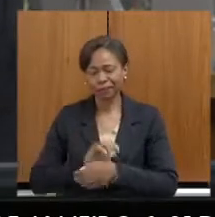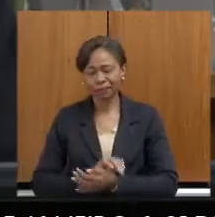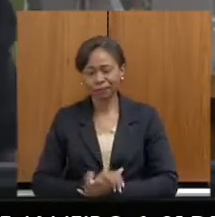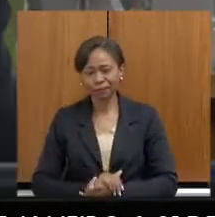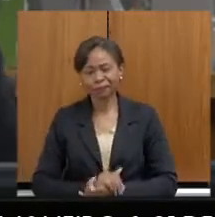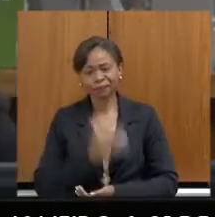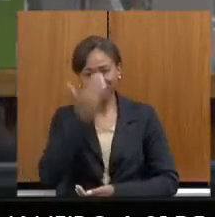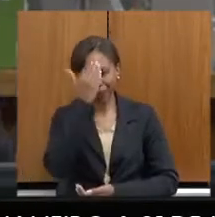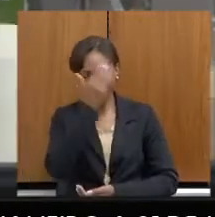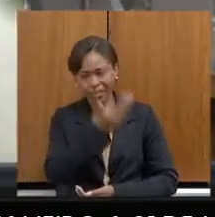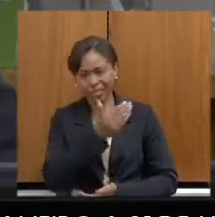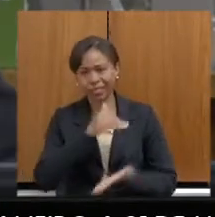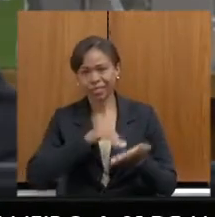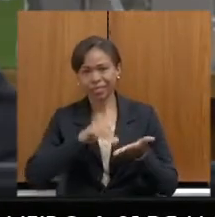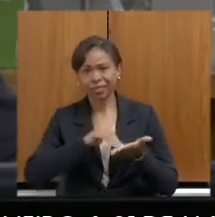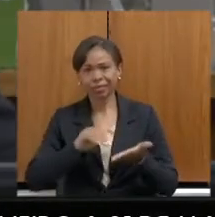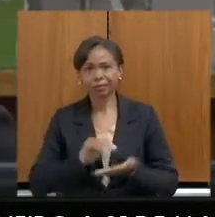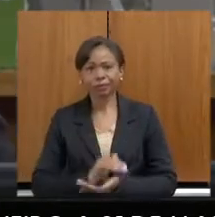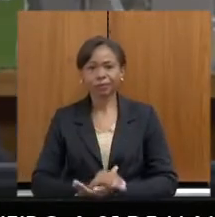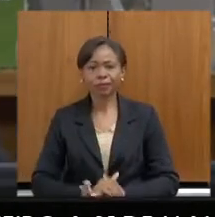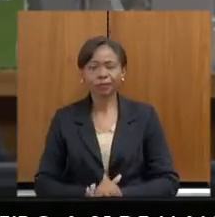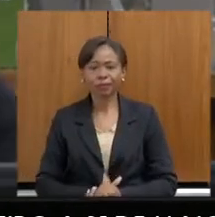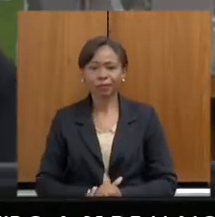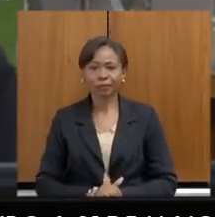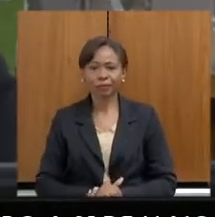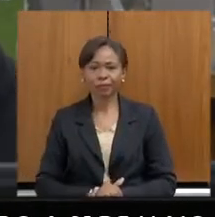Obrigado você verdade eu